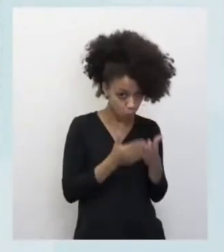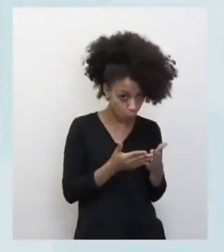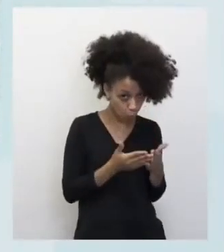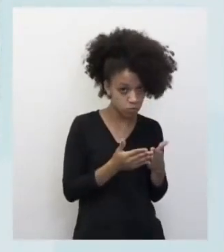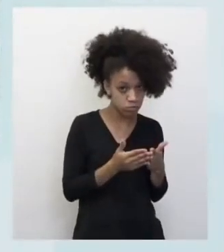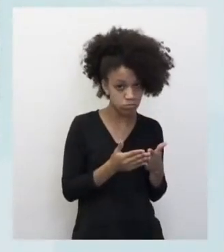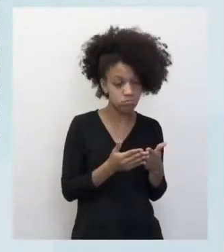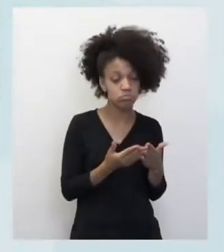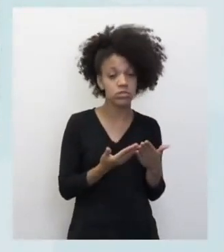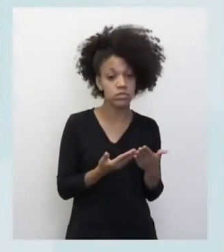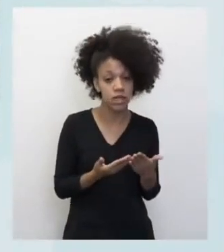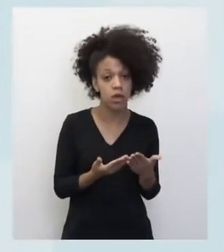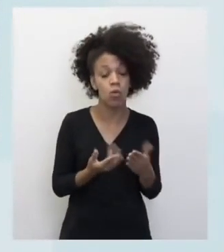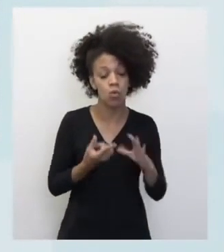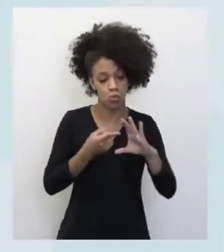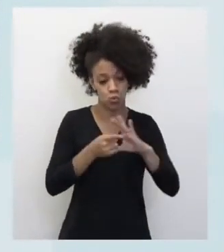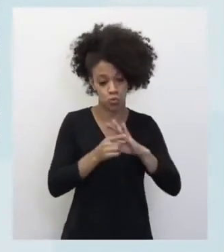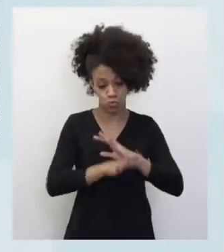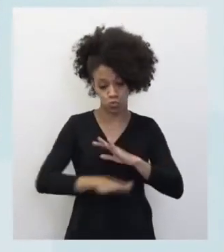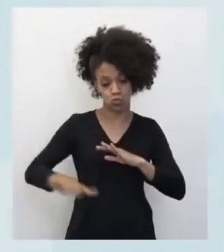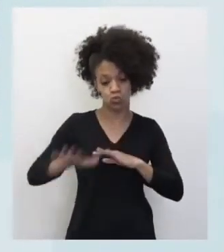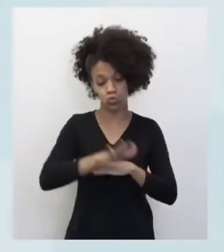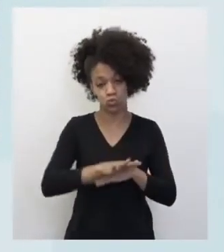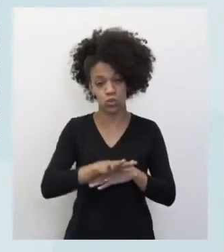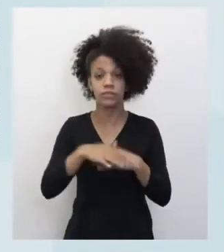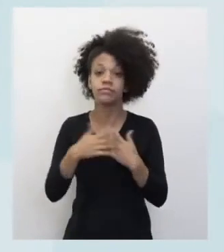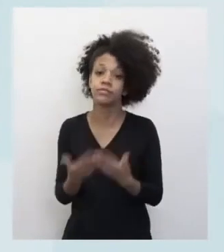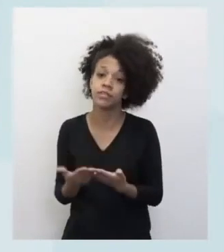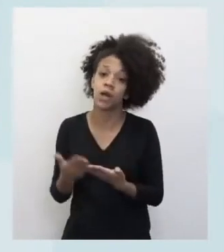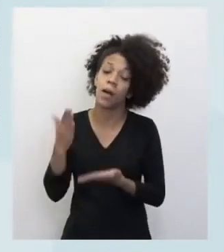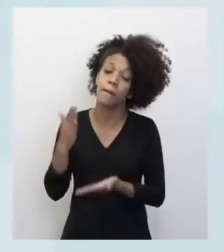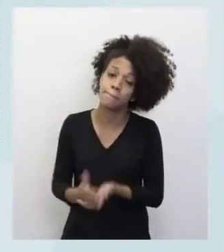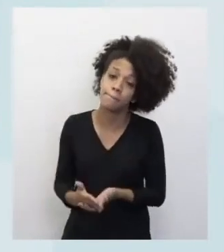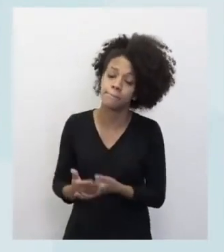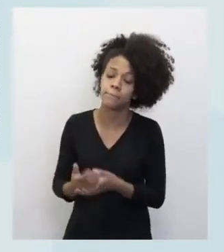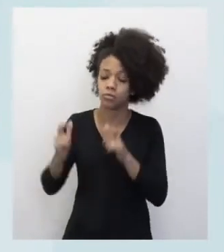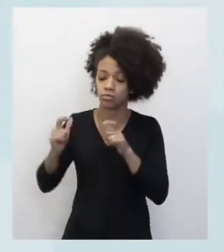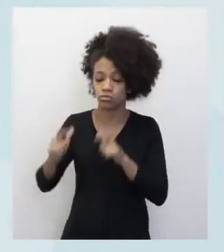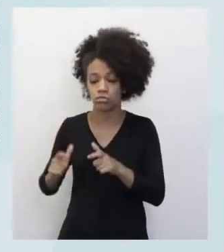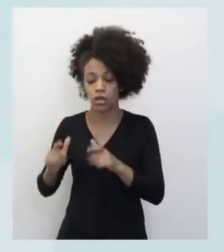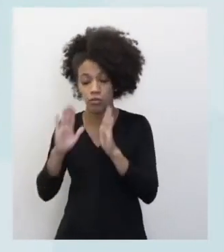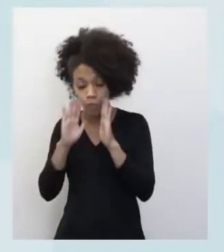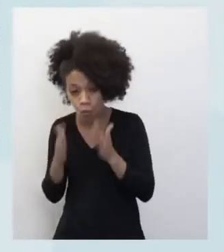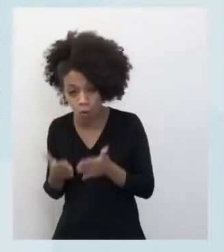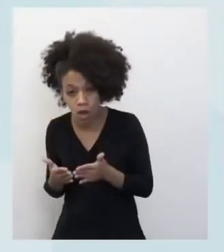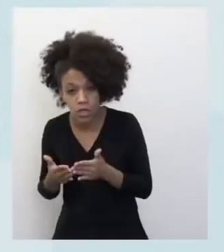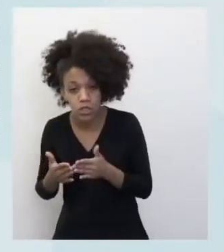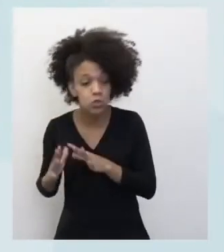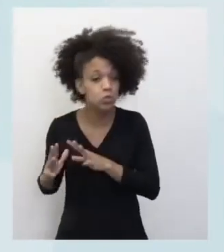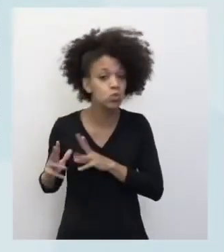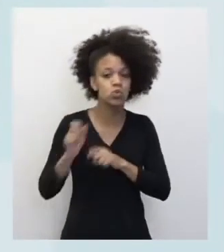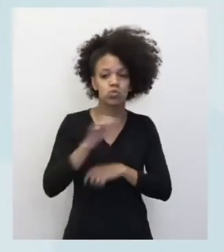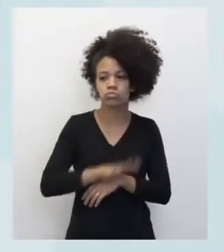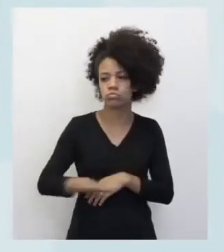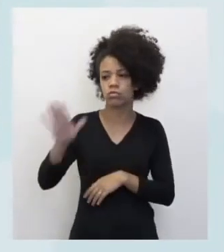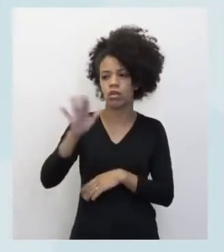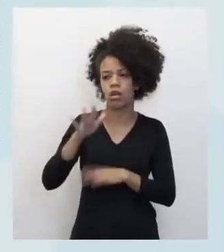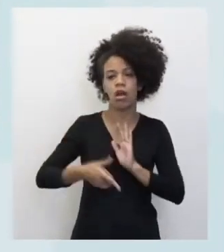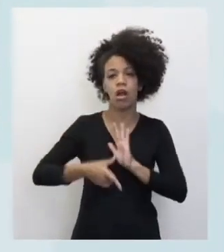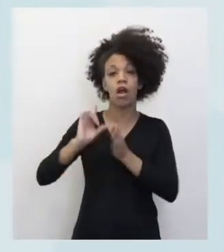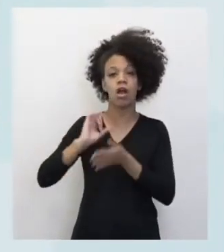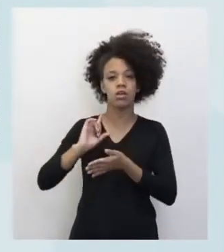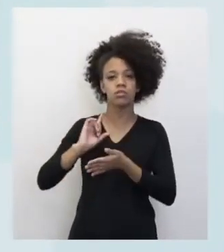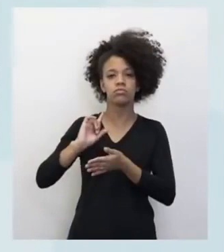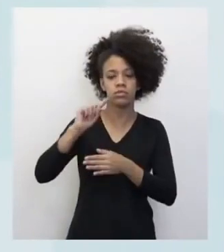a profundidade de campo, ou seja, uma parte menor da cena será focalizada e tudo que estiver antes ou depois